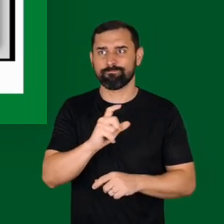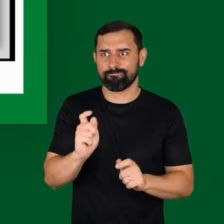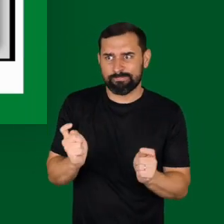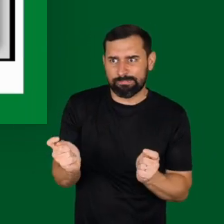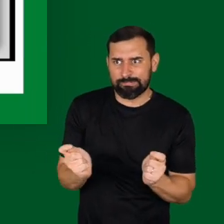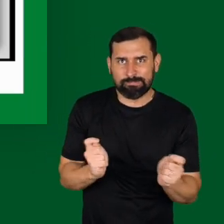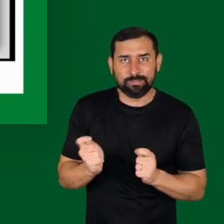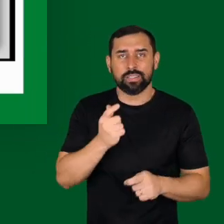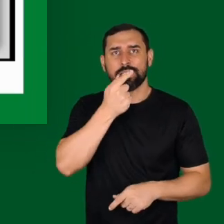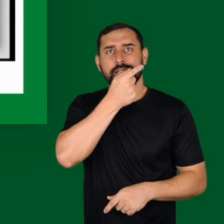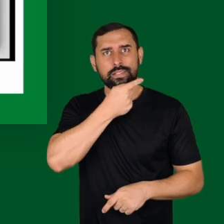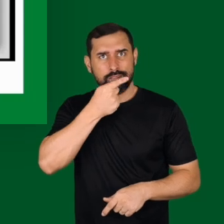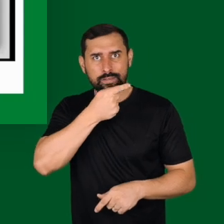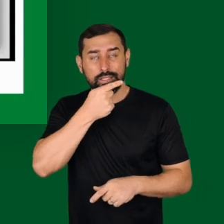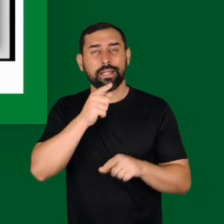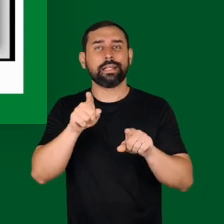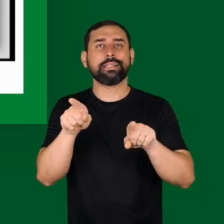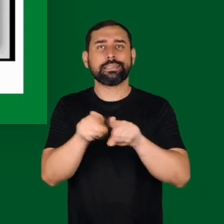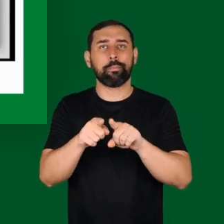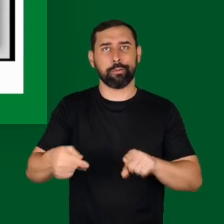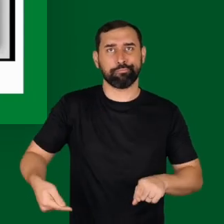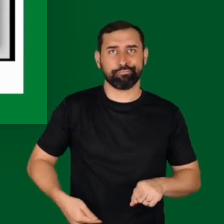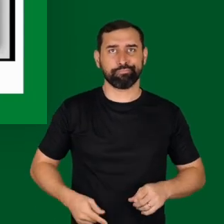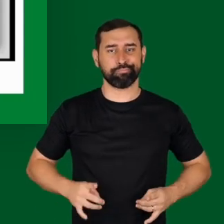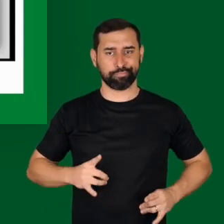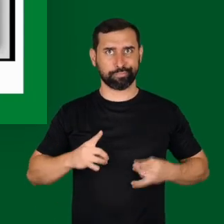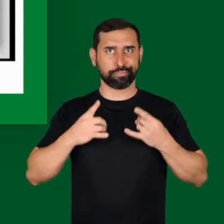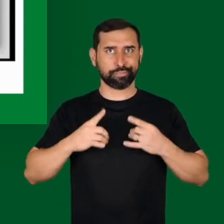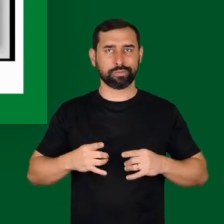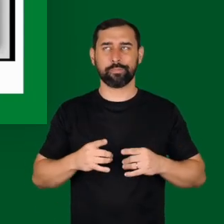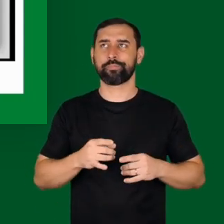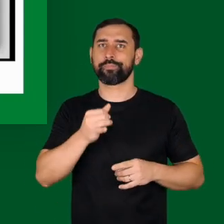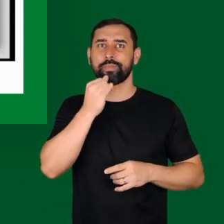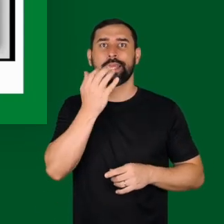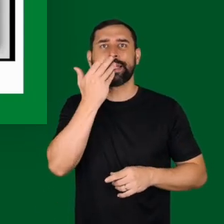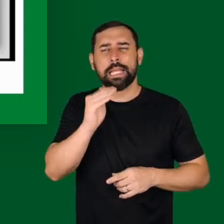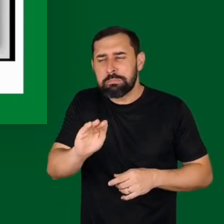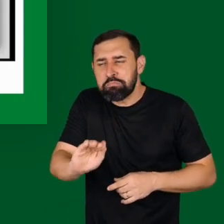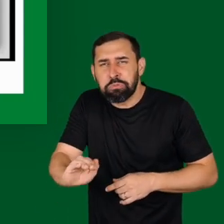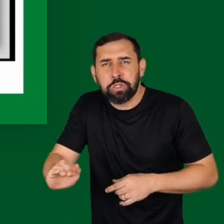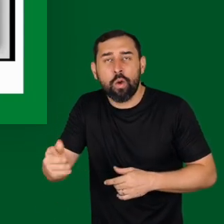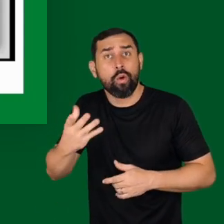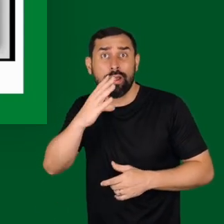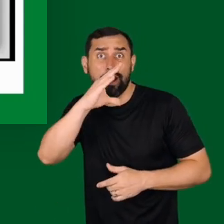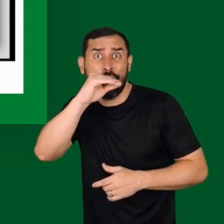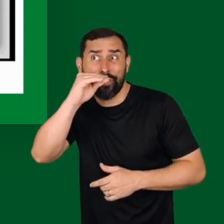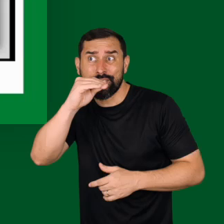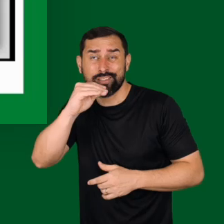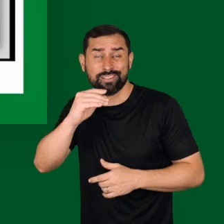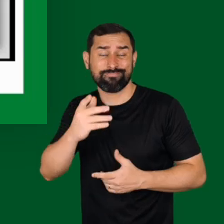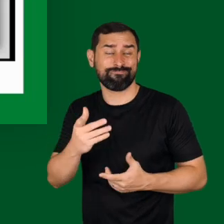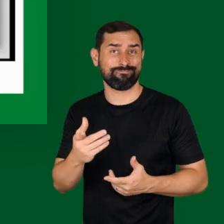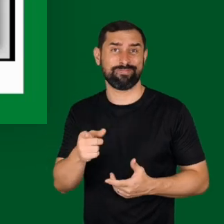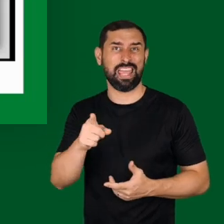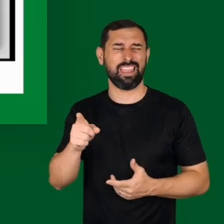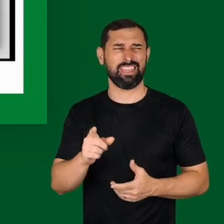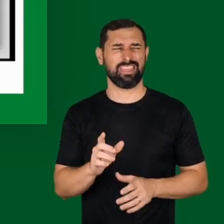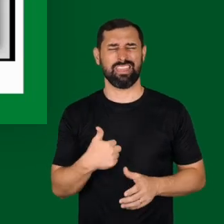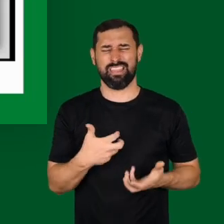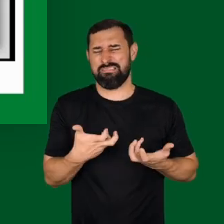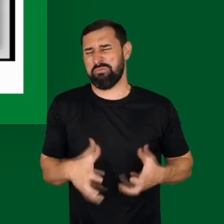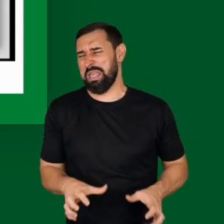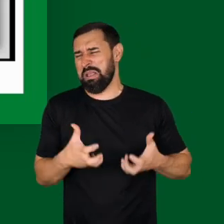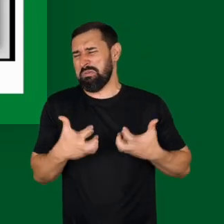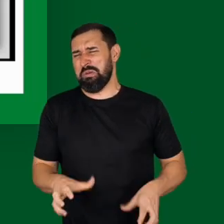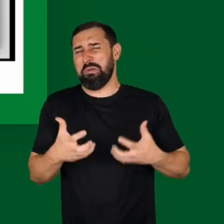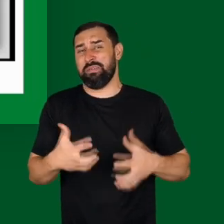né? Tanto o controle da glicemia como o uso das insulinas, né, para a criança pequena, para o adolescente, né? Então,